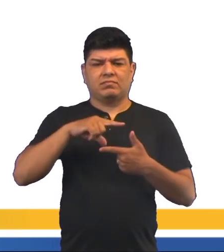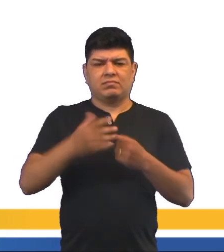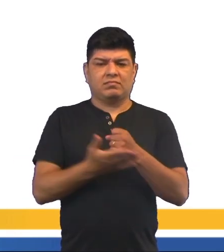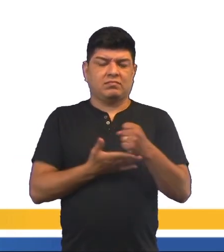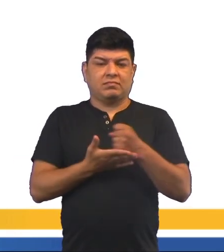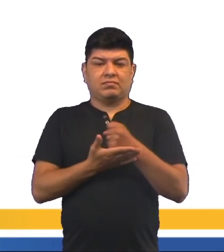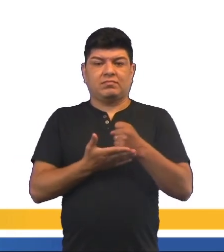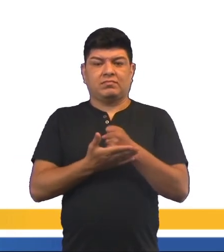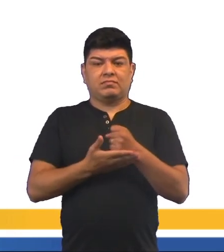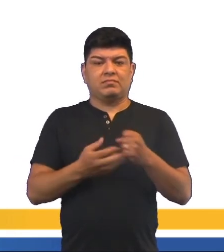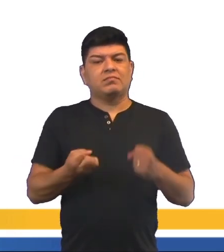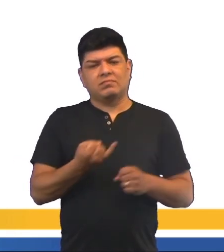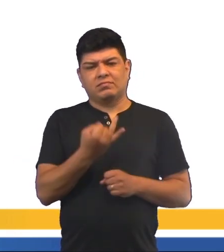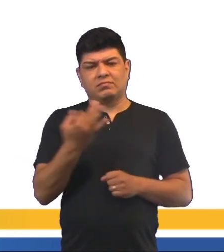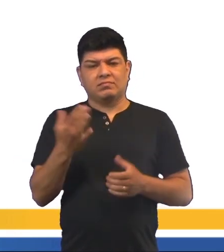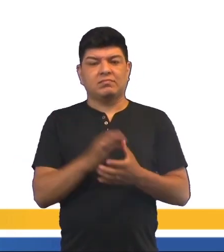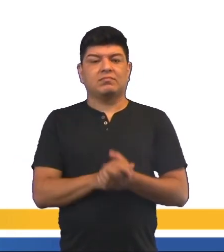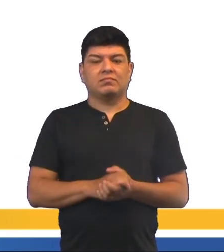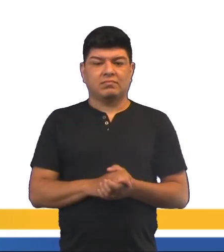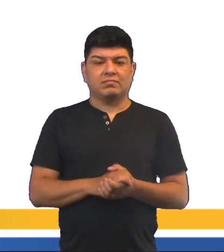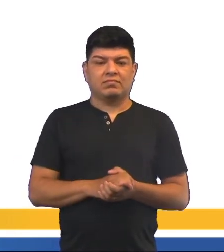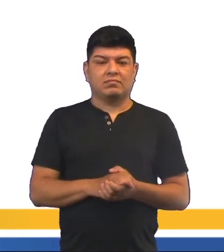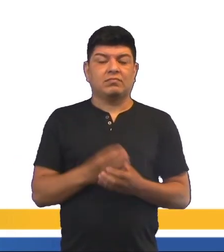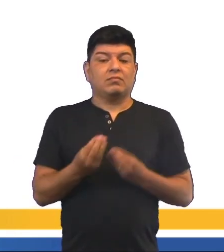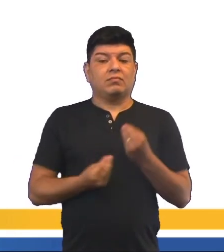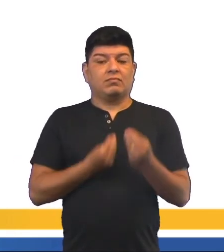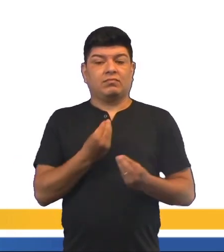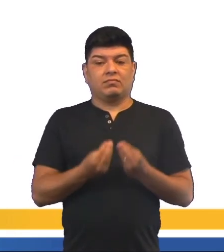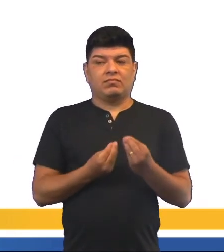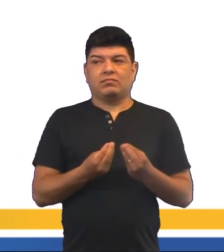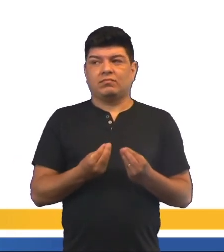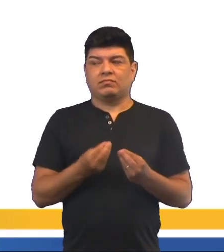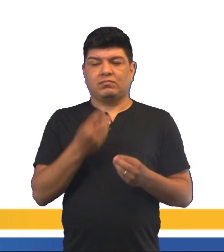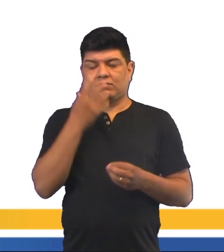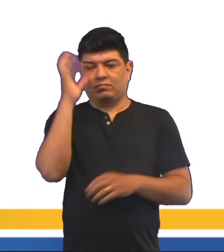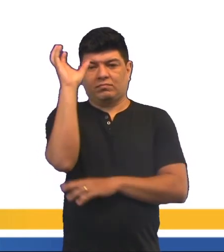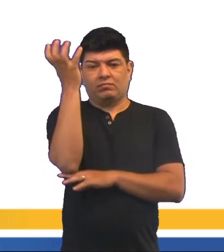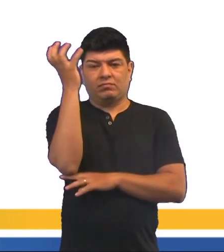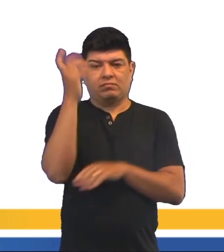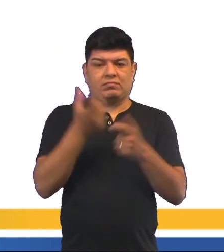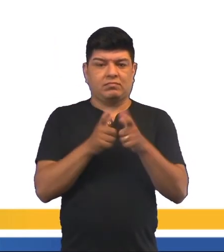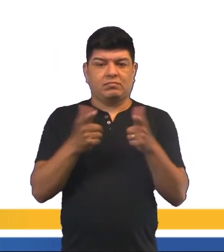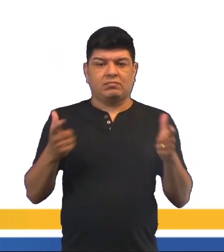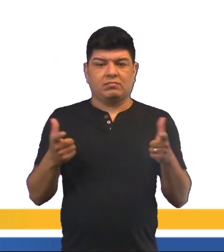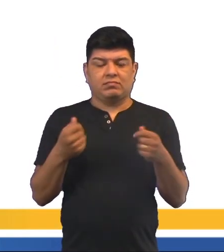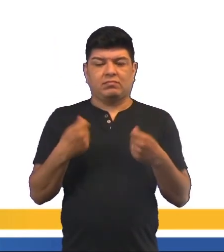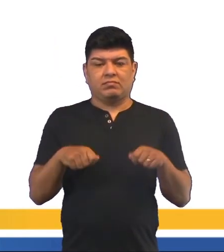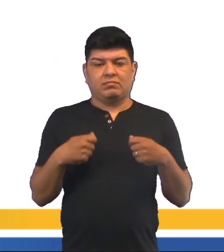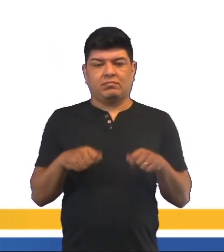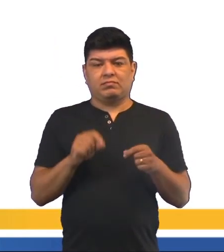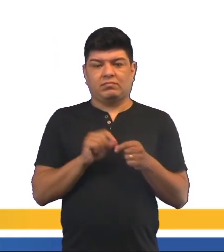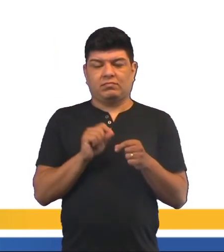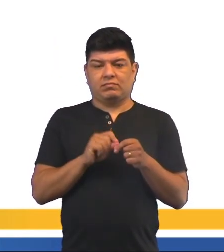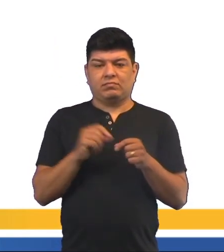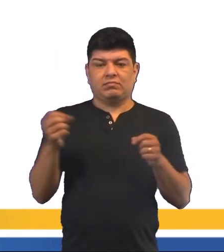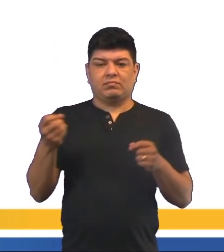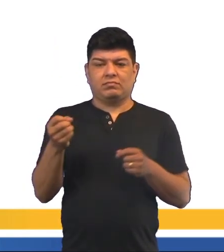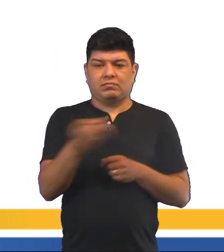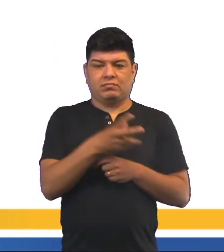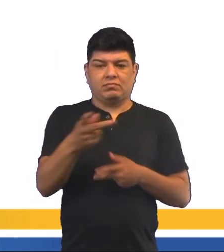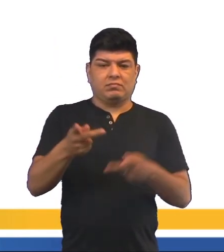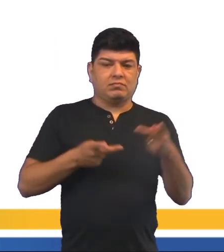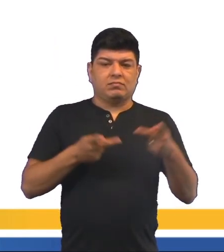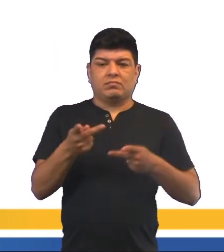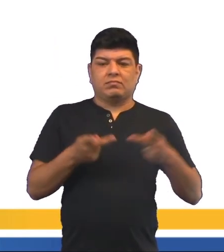na base. Contaram? Como consideramos a árvore muito grande, fizemos um novo